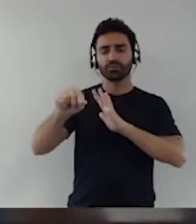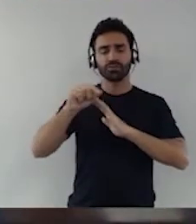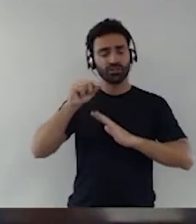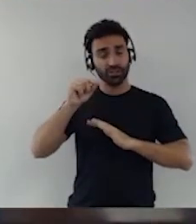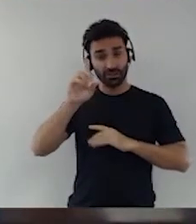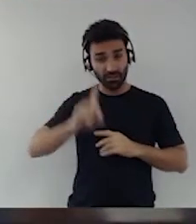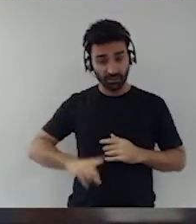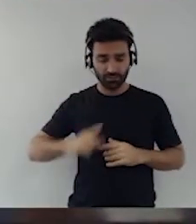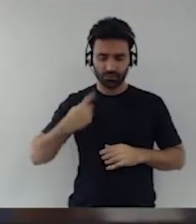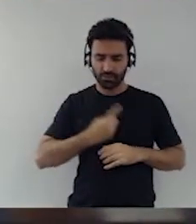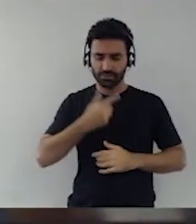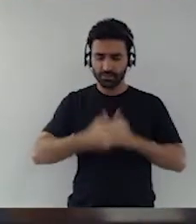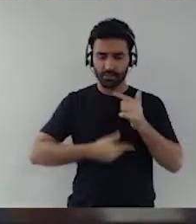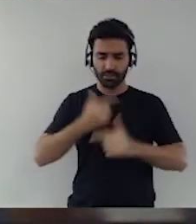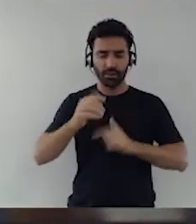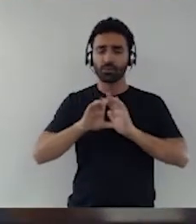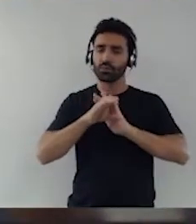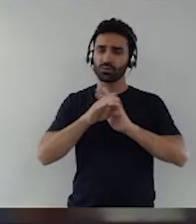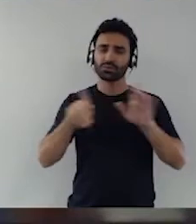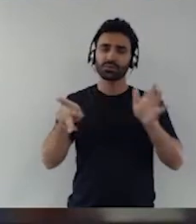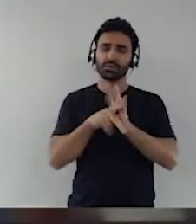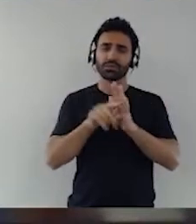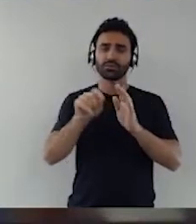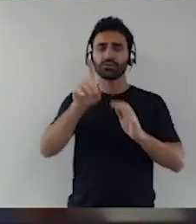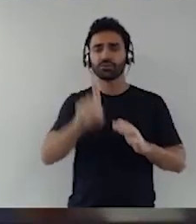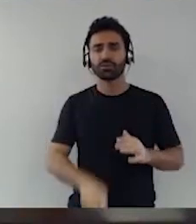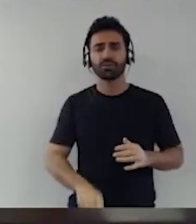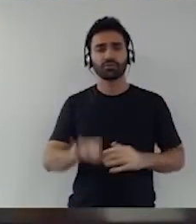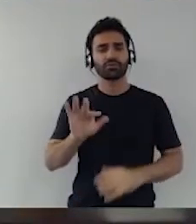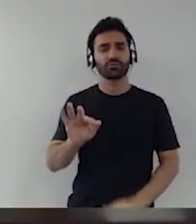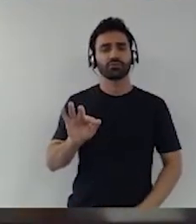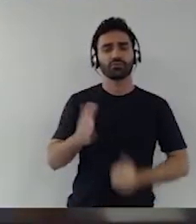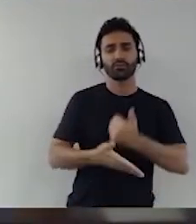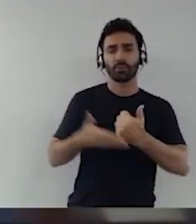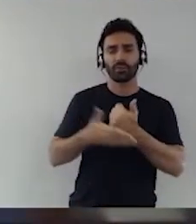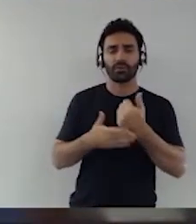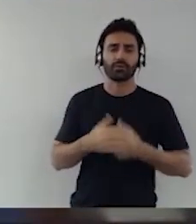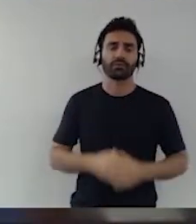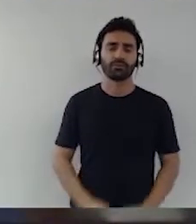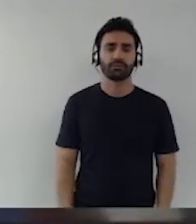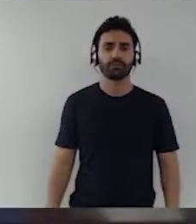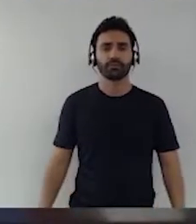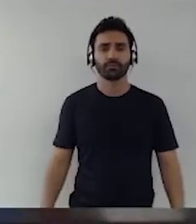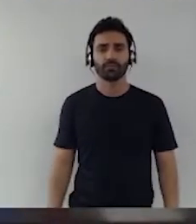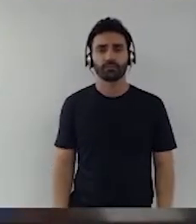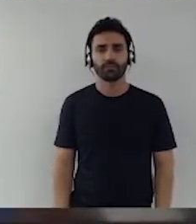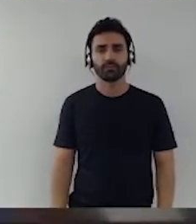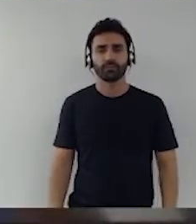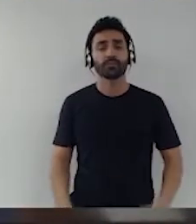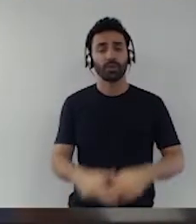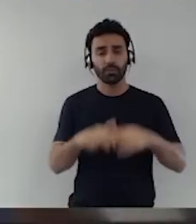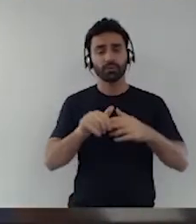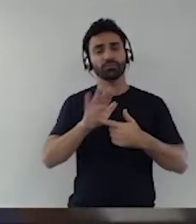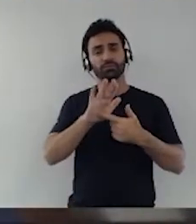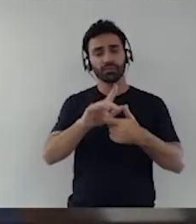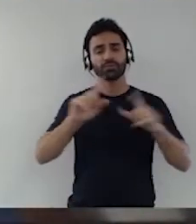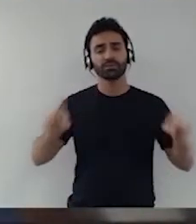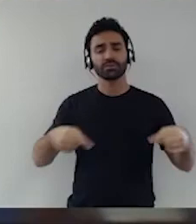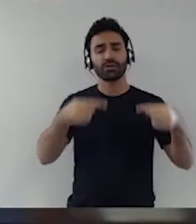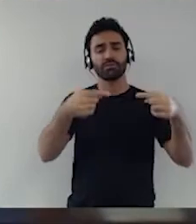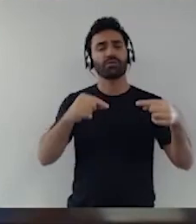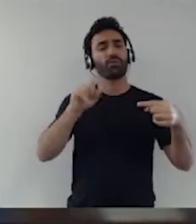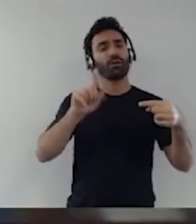nós trabalhamos o conceito dos direitos fundamentais, trazemos esse desafio como uma ponte